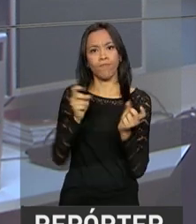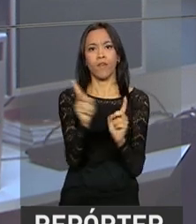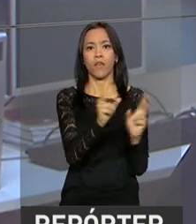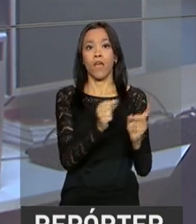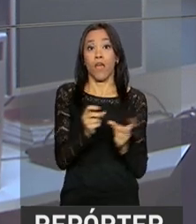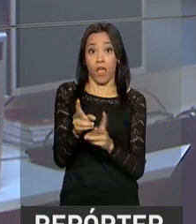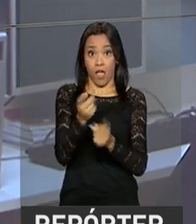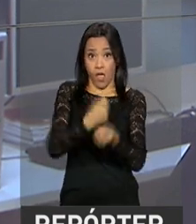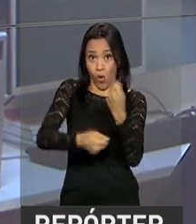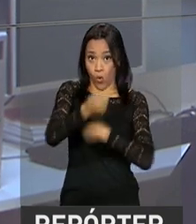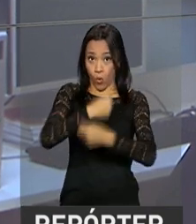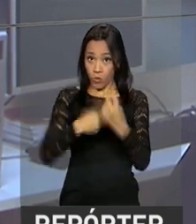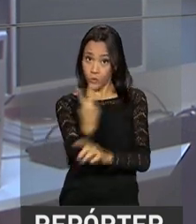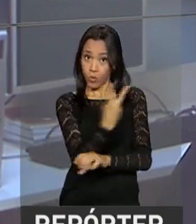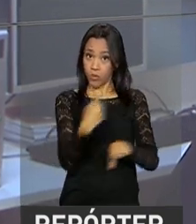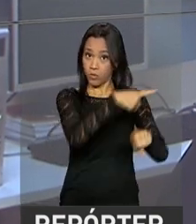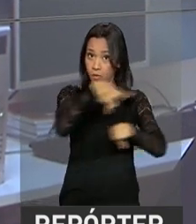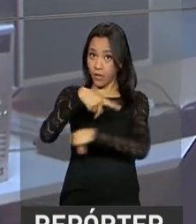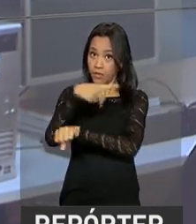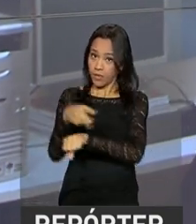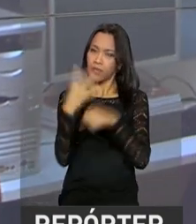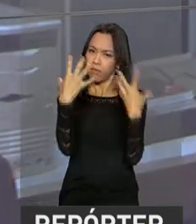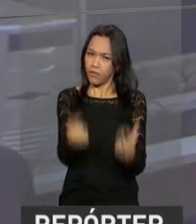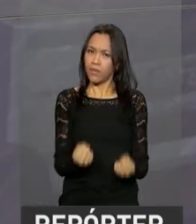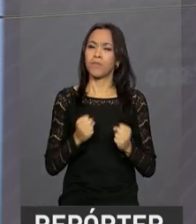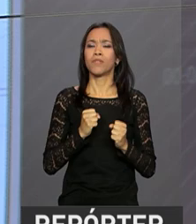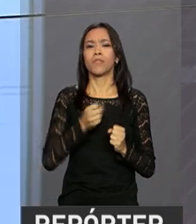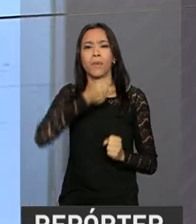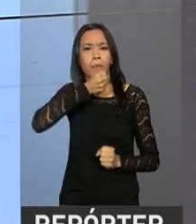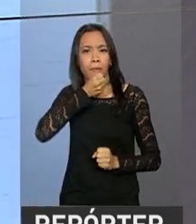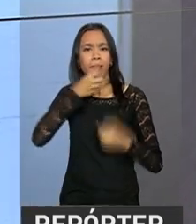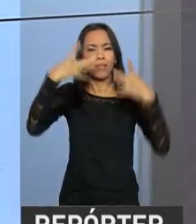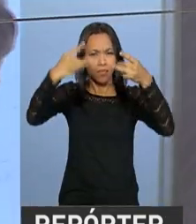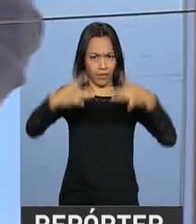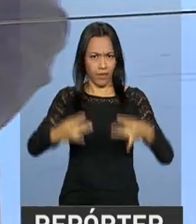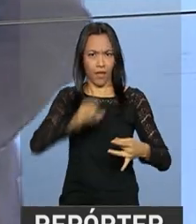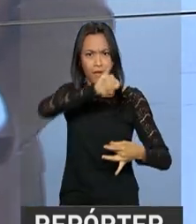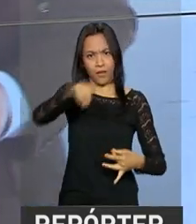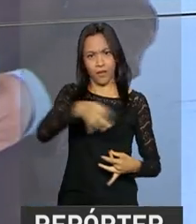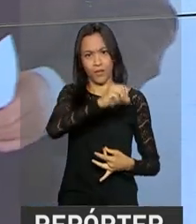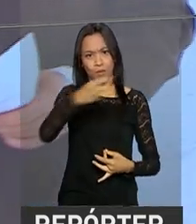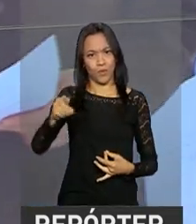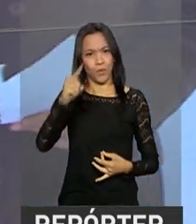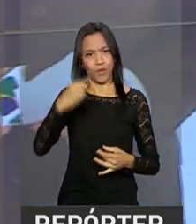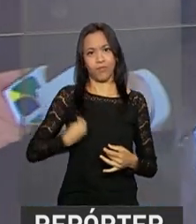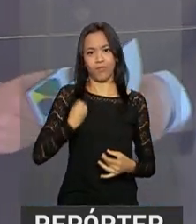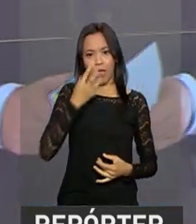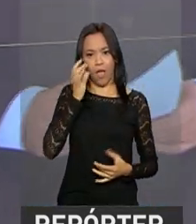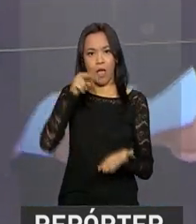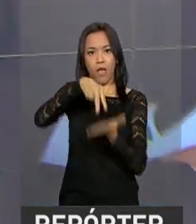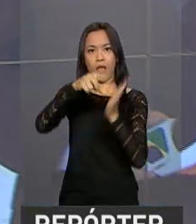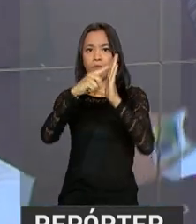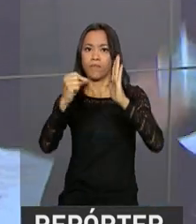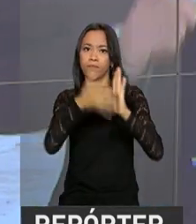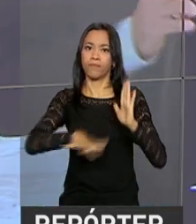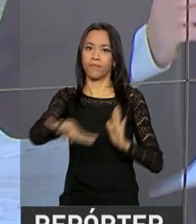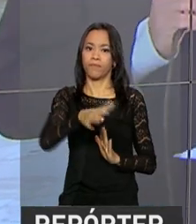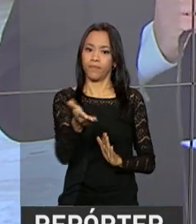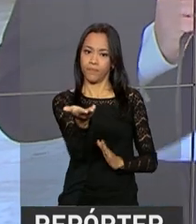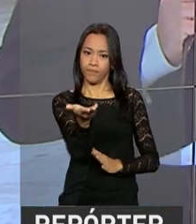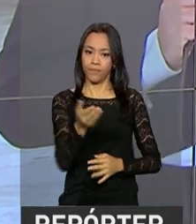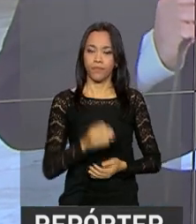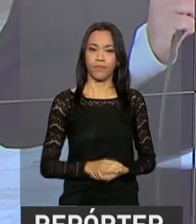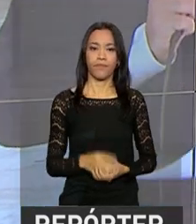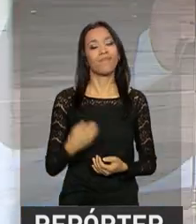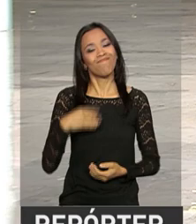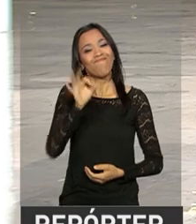países vamos conversar com o repórter João Pedro Neto que tem os detalhes ao vivo pra gente do Palácio do Planalto Oi João Pedro Oi